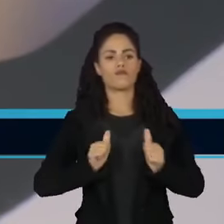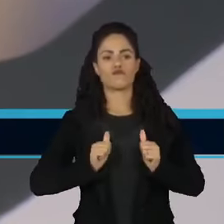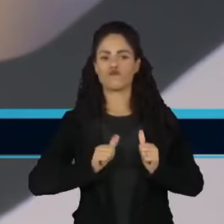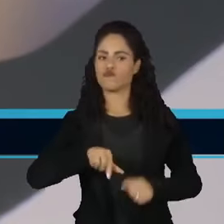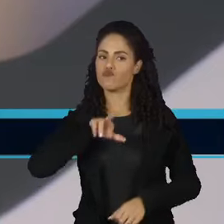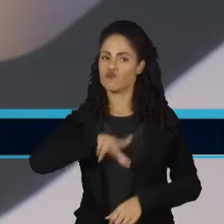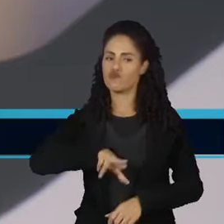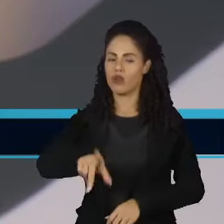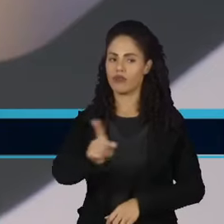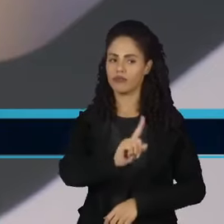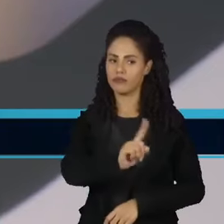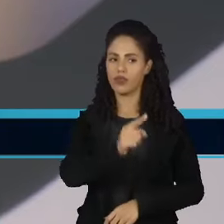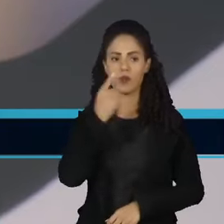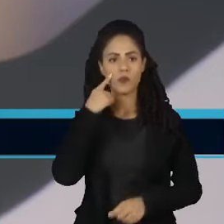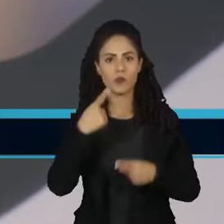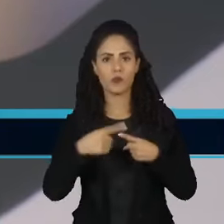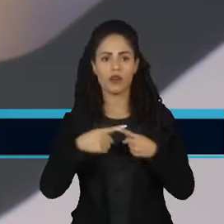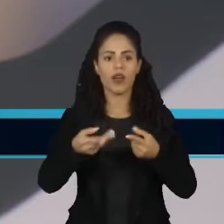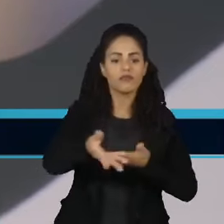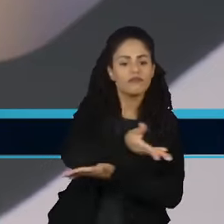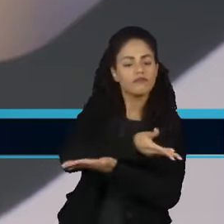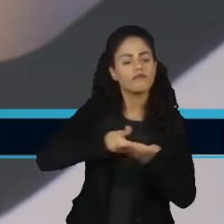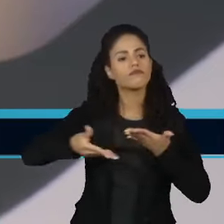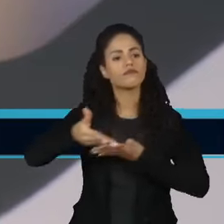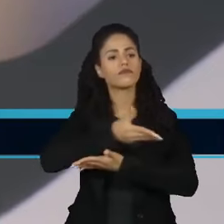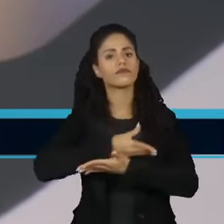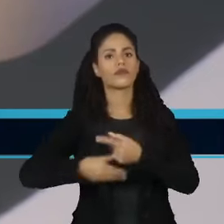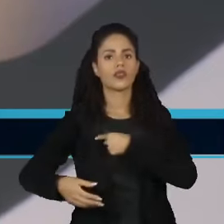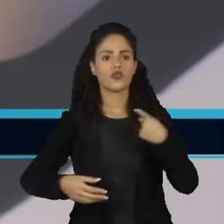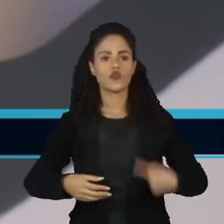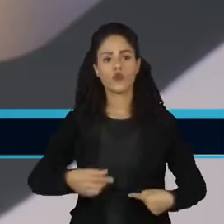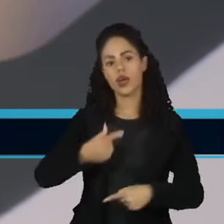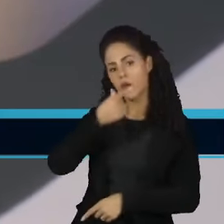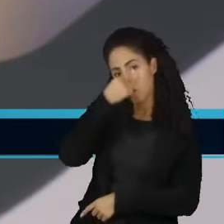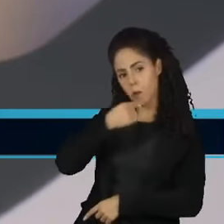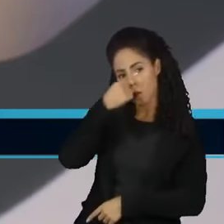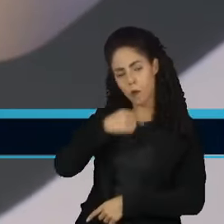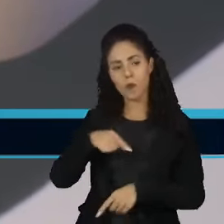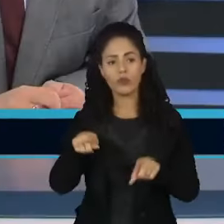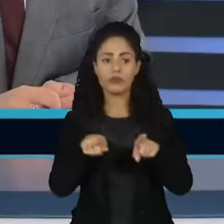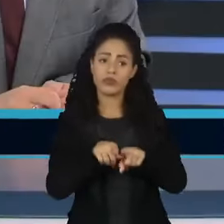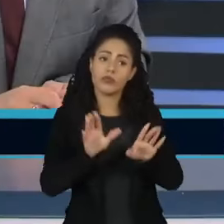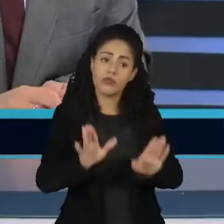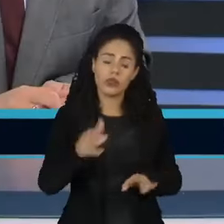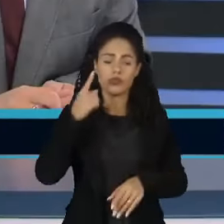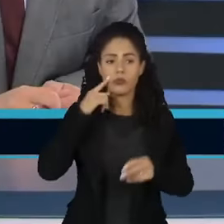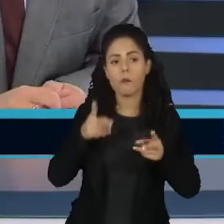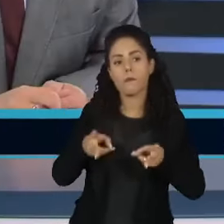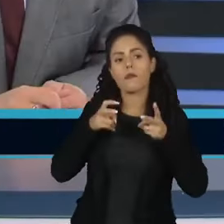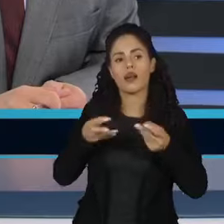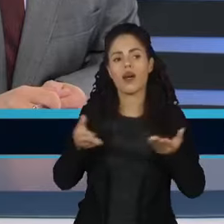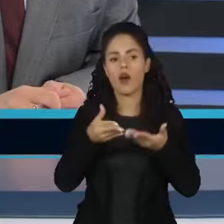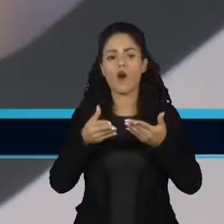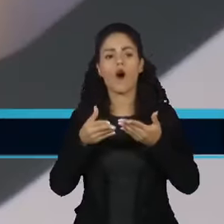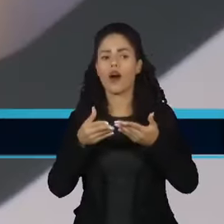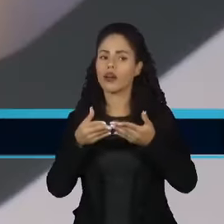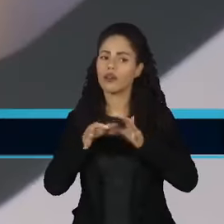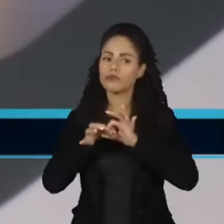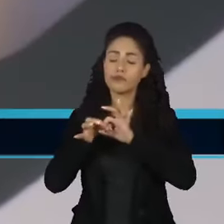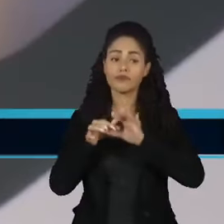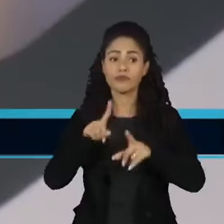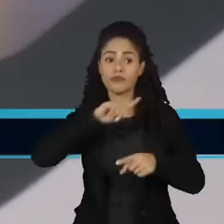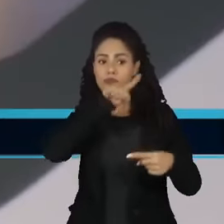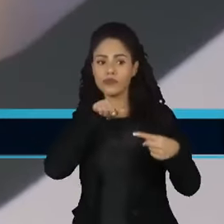a Ucrânia, na medida em que a relação do Xi Jinping com Vladimir Putin, da China com a Rússia, tem sido bastante próxima. Então,